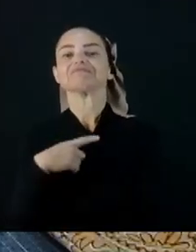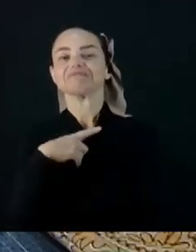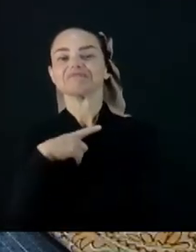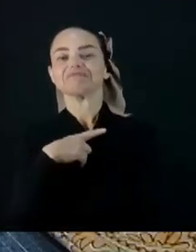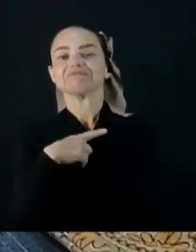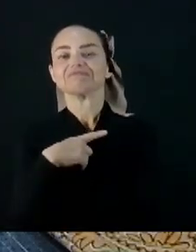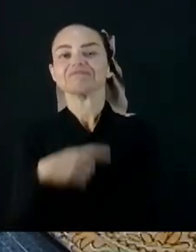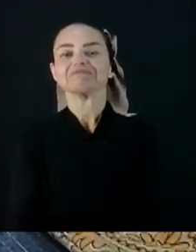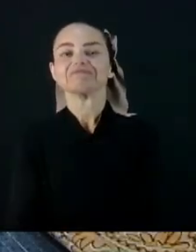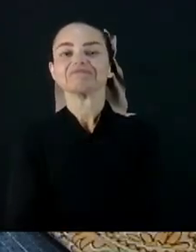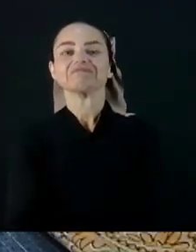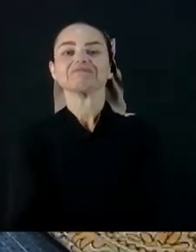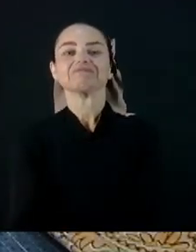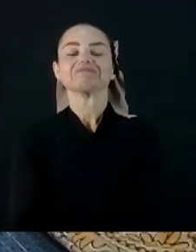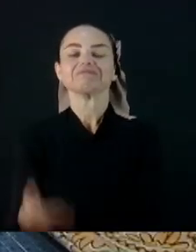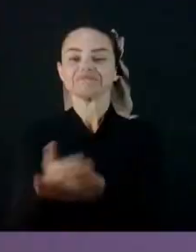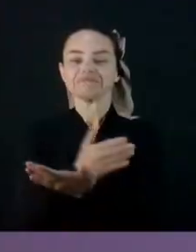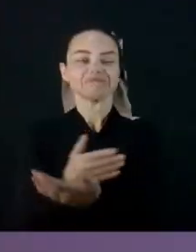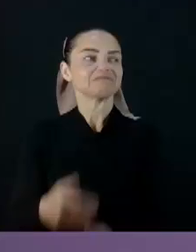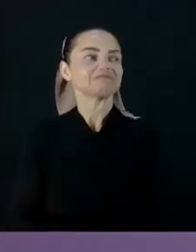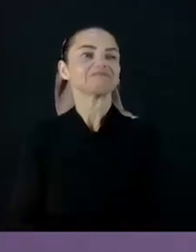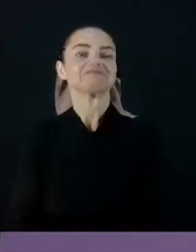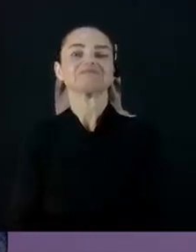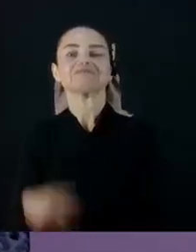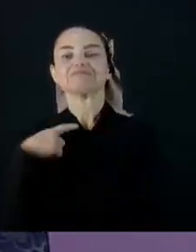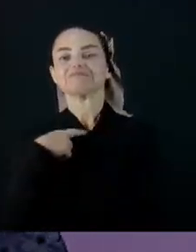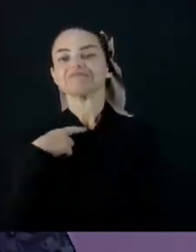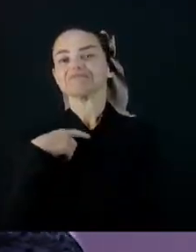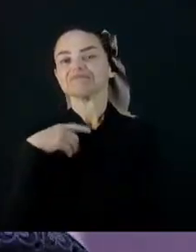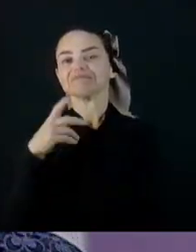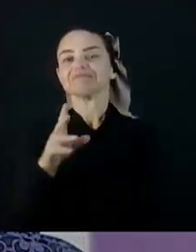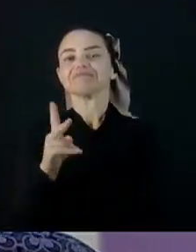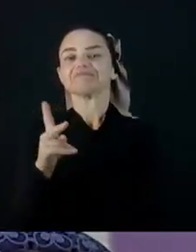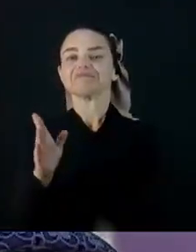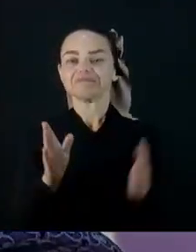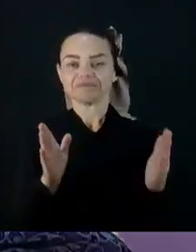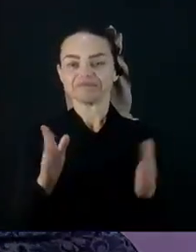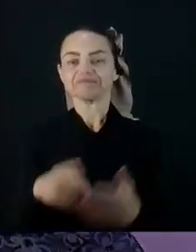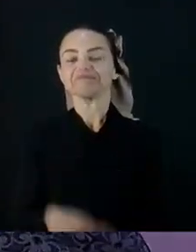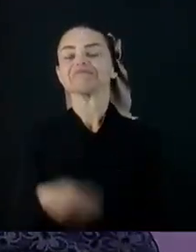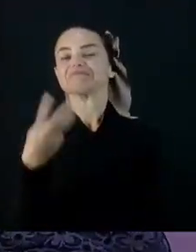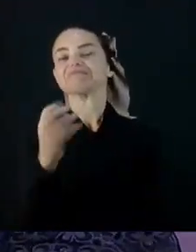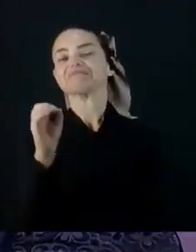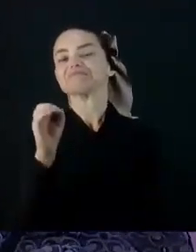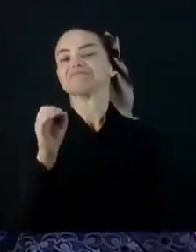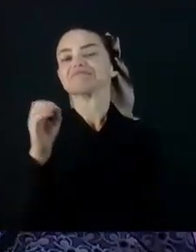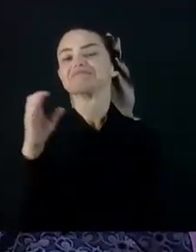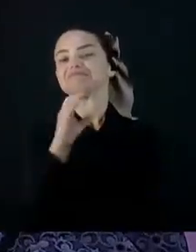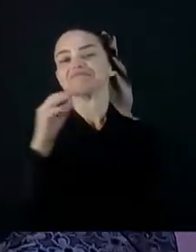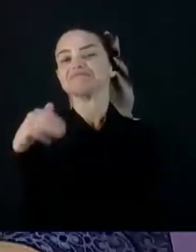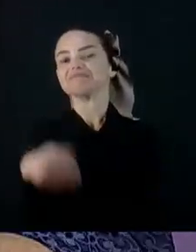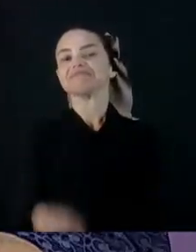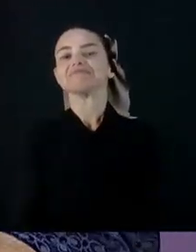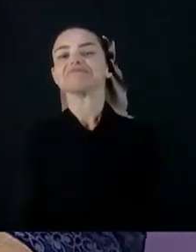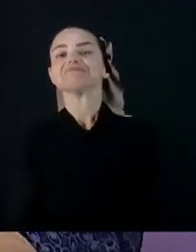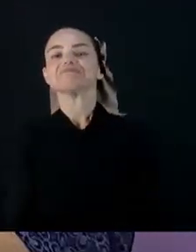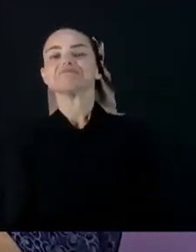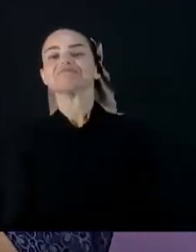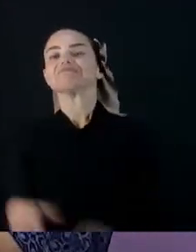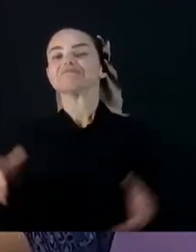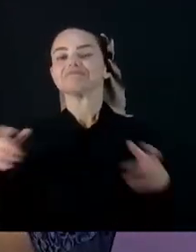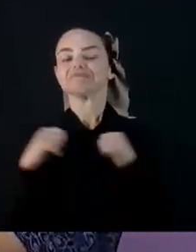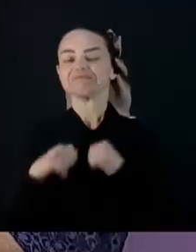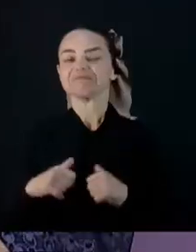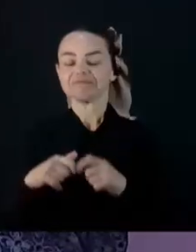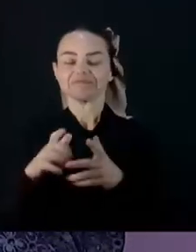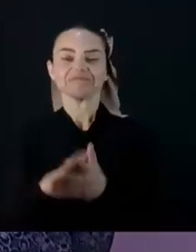tira no comprimento do tecido. A minha tira, as duas tiras, eram de 30 centímetros. Sim. Ai, vou fazer um saquinho e vou aproveitar. O que